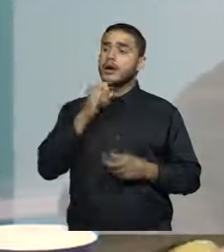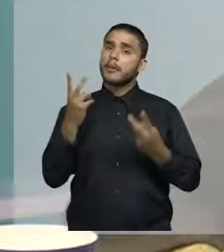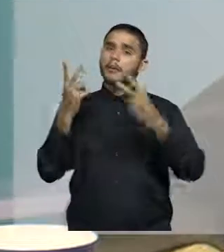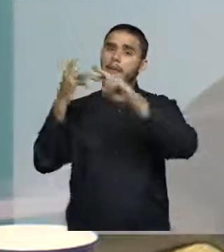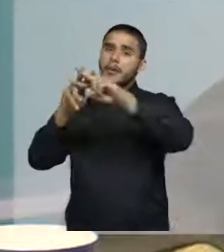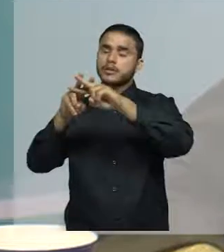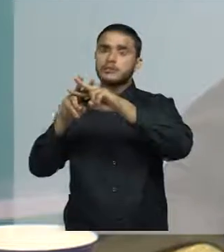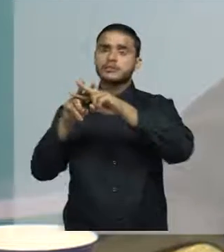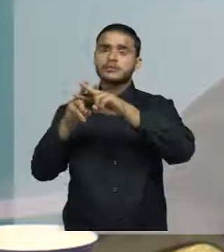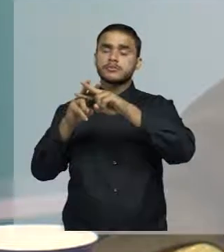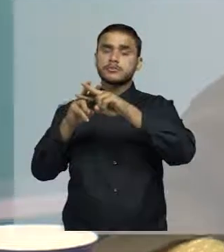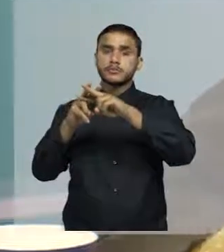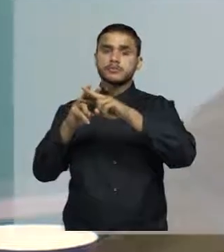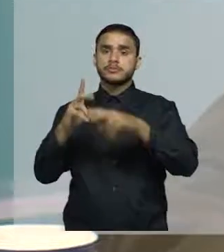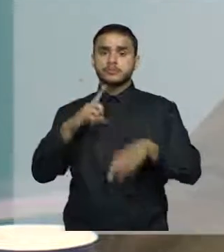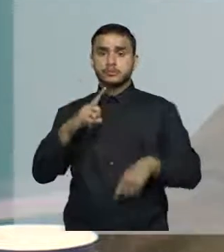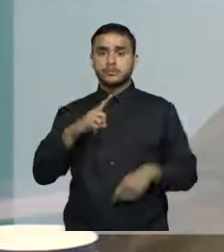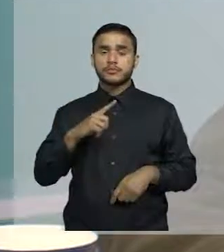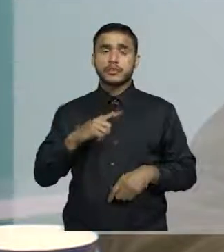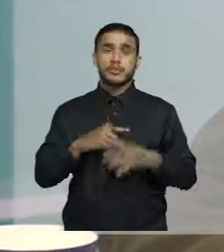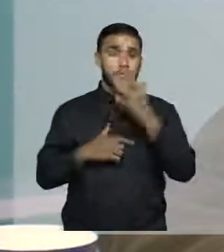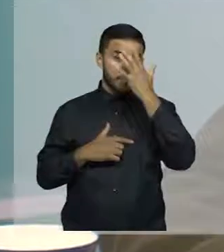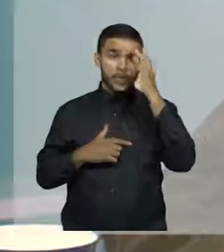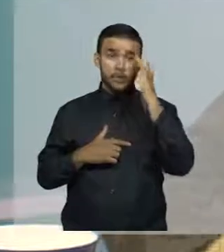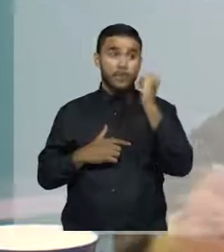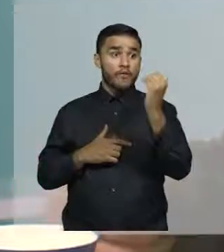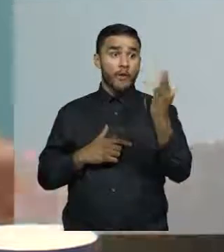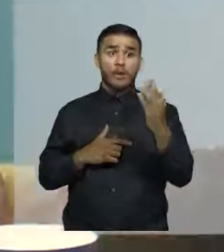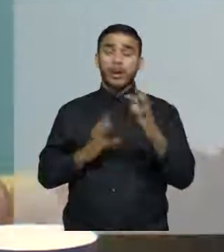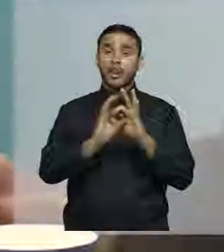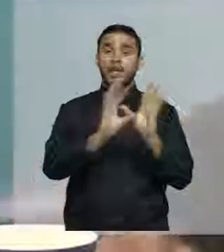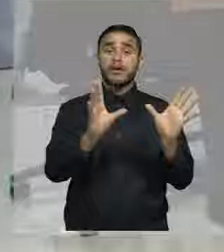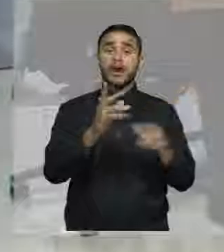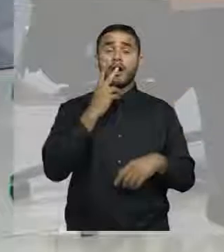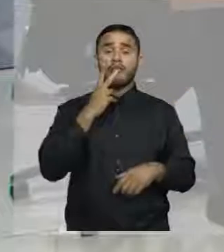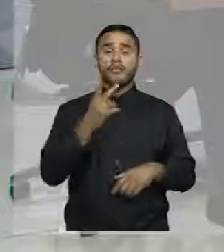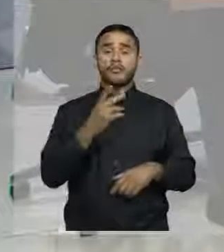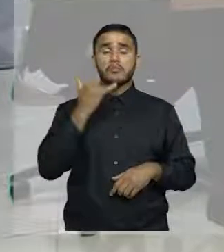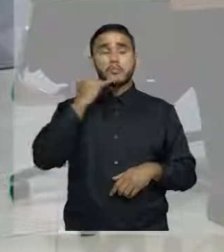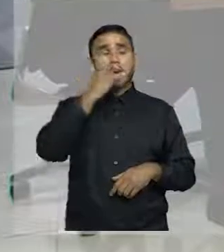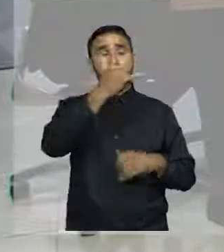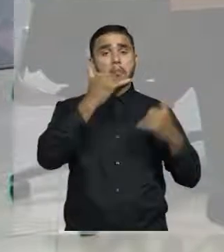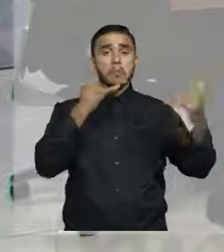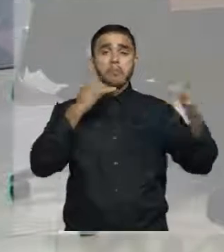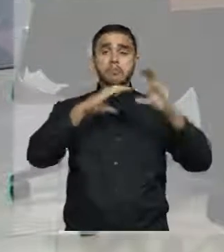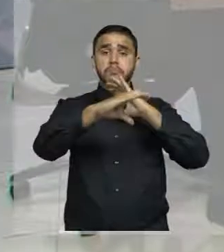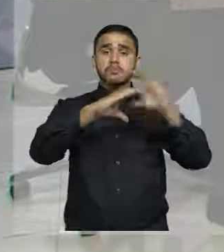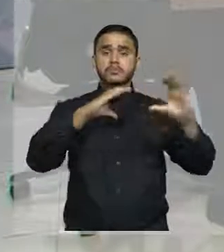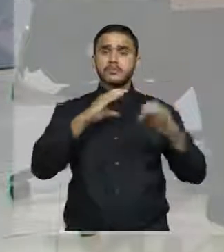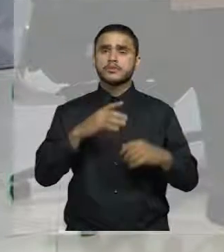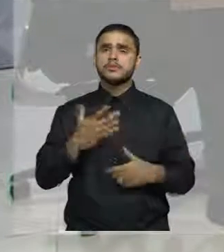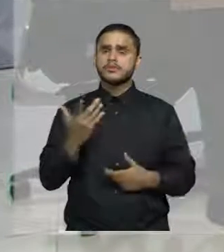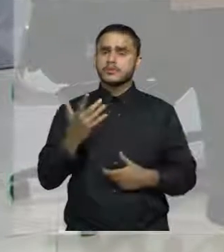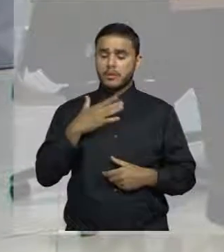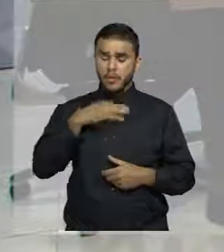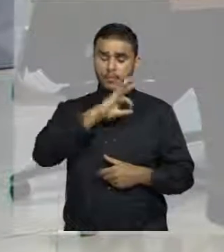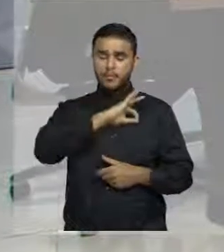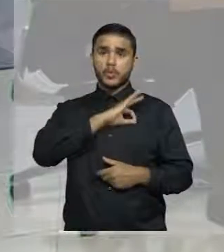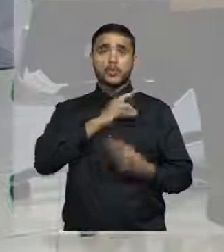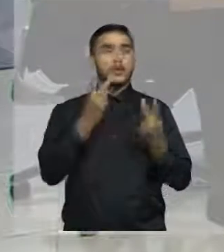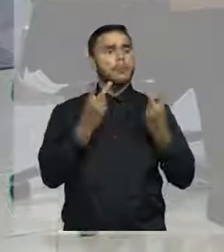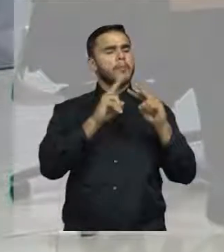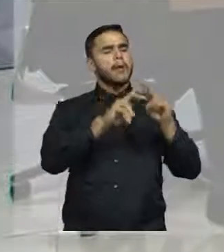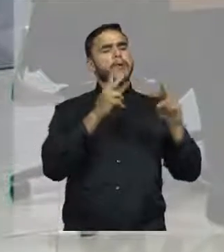e os que estão fora. É o entra e sai de bandidos. A polícia prende o sujeito. Não, isso é um velho conhecido da polícia. Por quê? Porque ele já foi